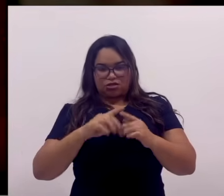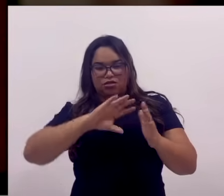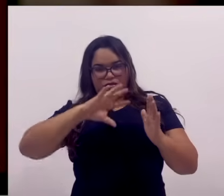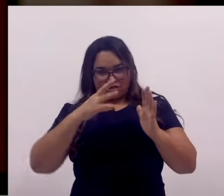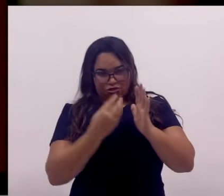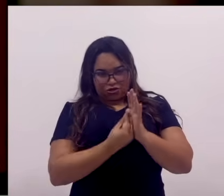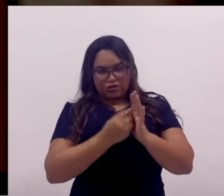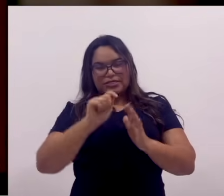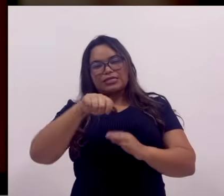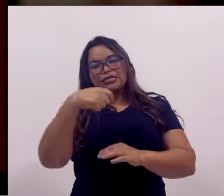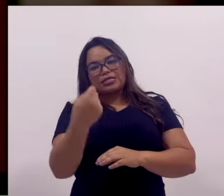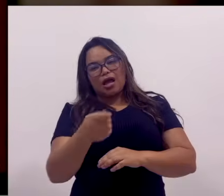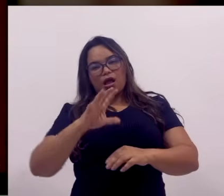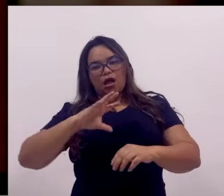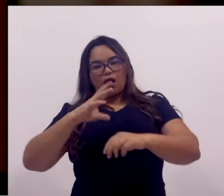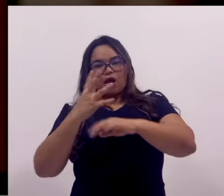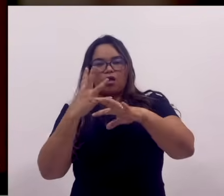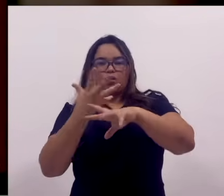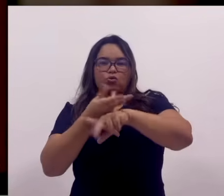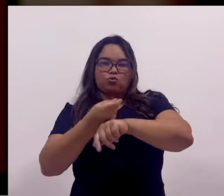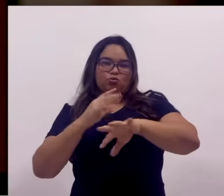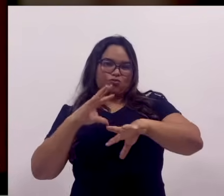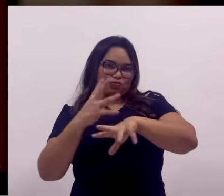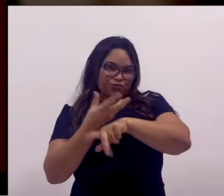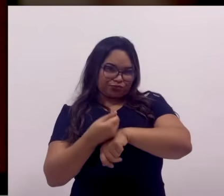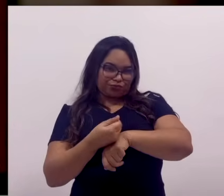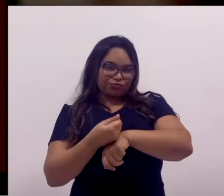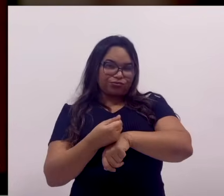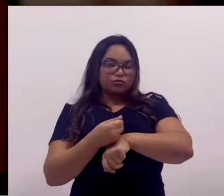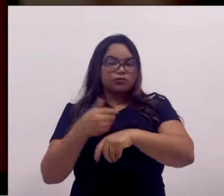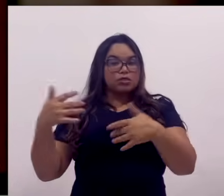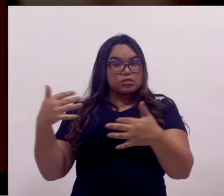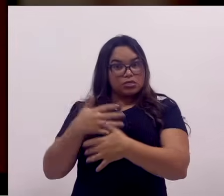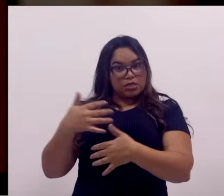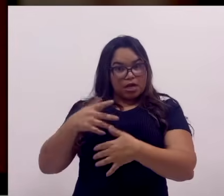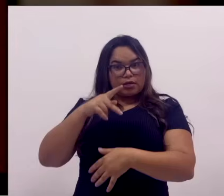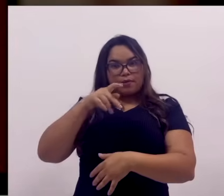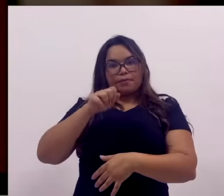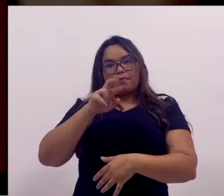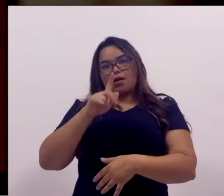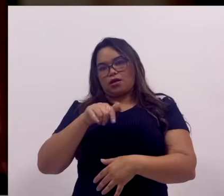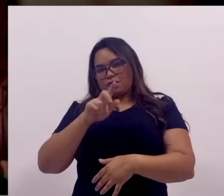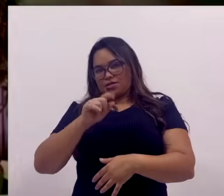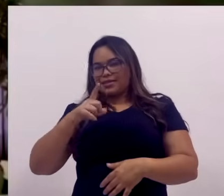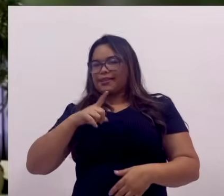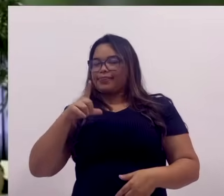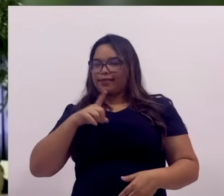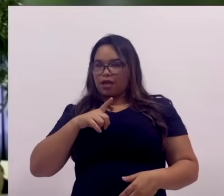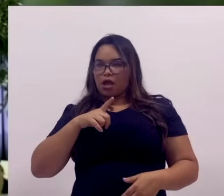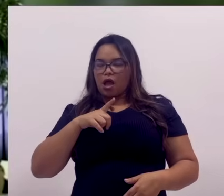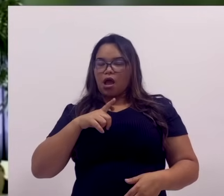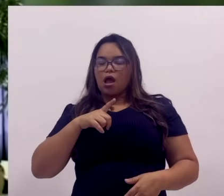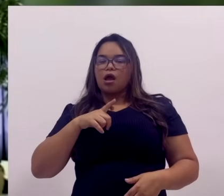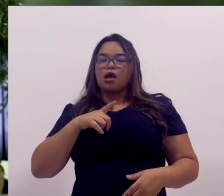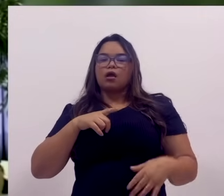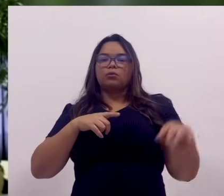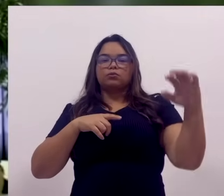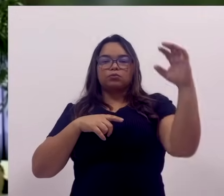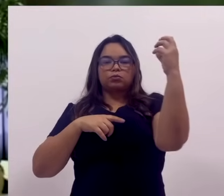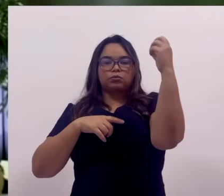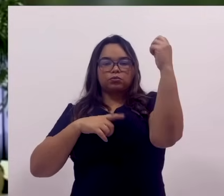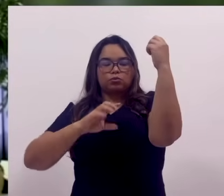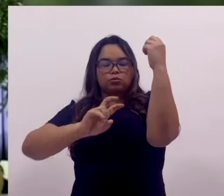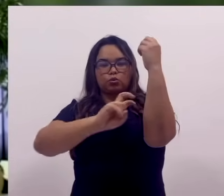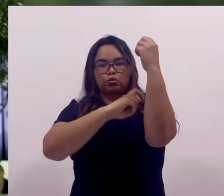serpente, uma serpente que instruía os homens, uma serpente enrolada num poste, Será que temos esse símbolo